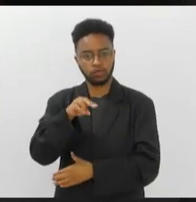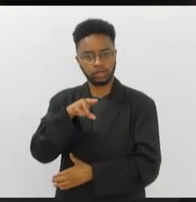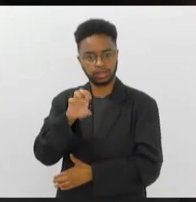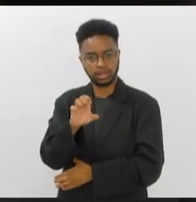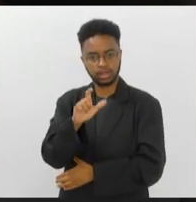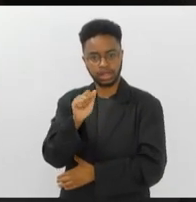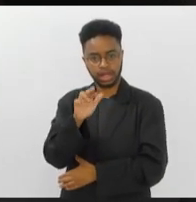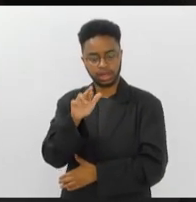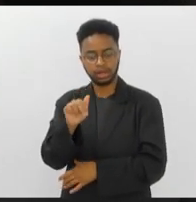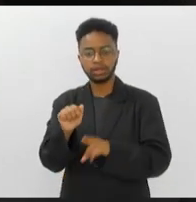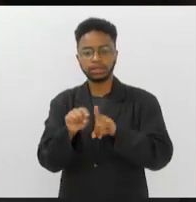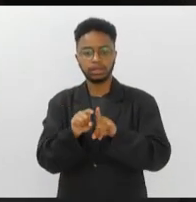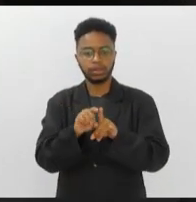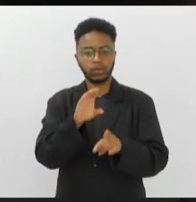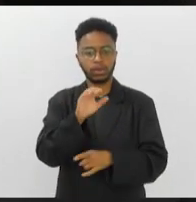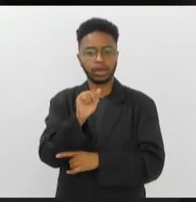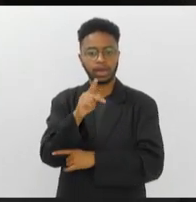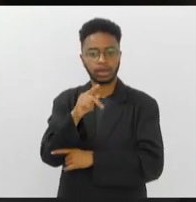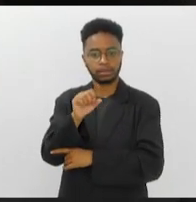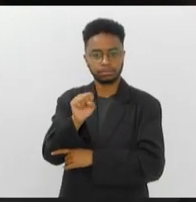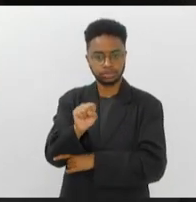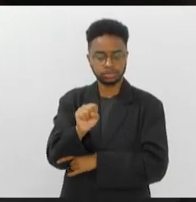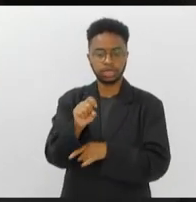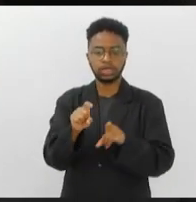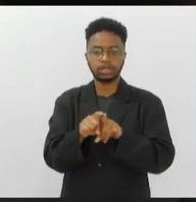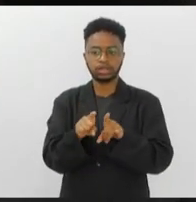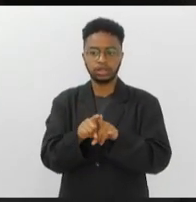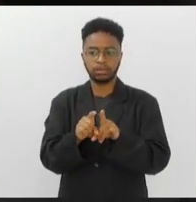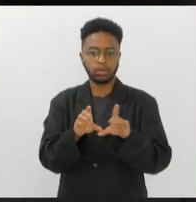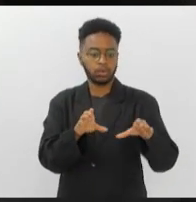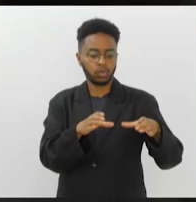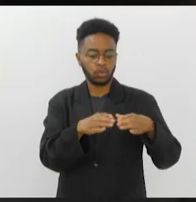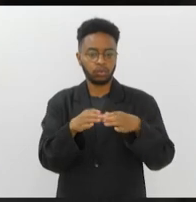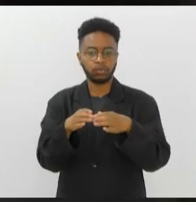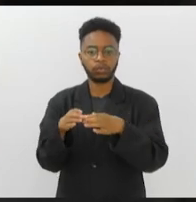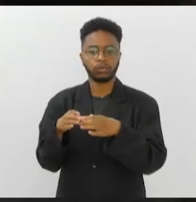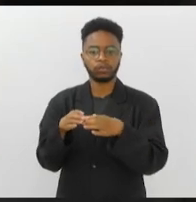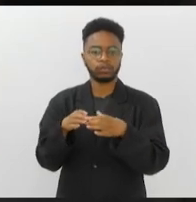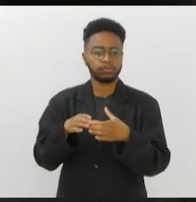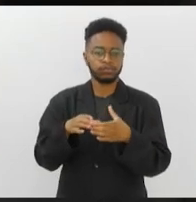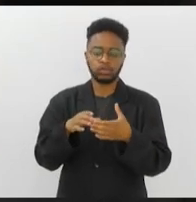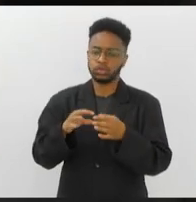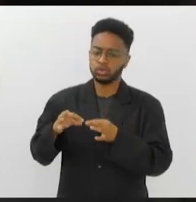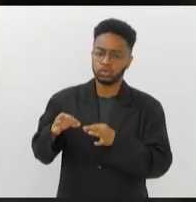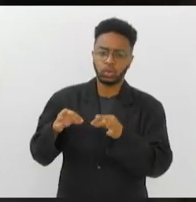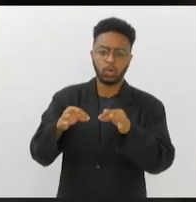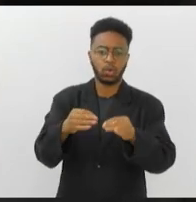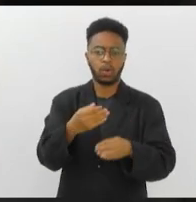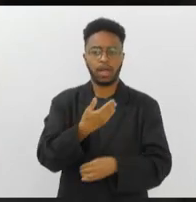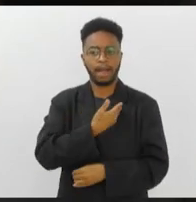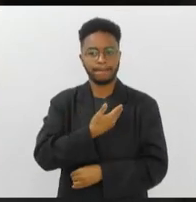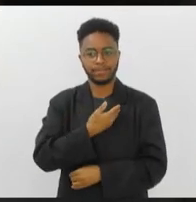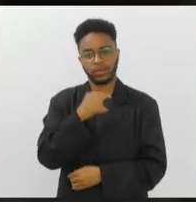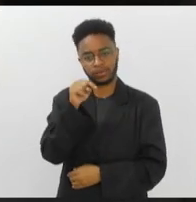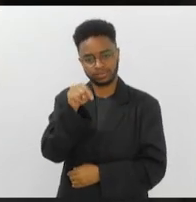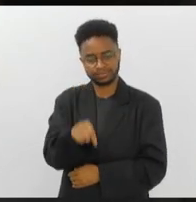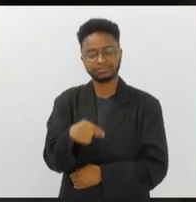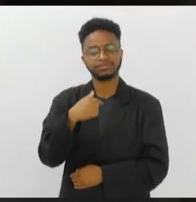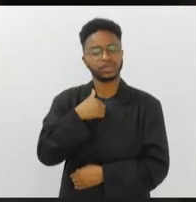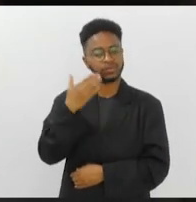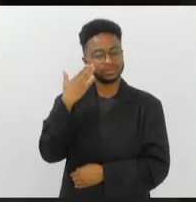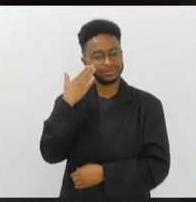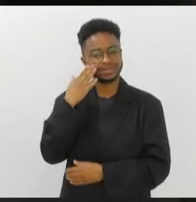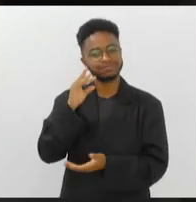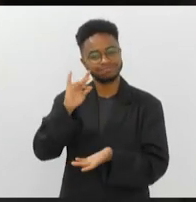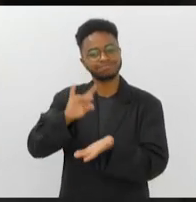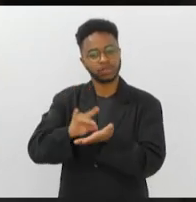CAPES Betinho, à Frente Stamira de CAPES, a todos os meus amigos que eu tenho aqui dentro. Eu sei que é um